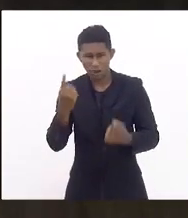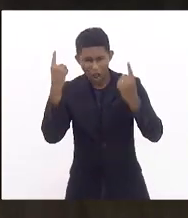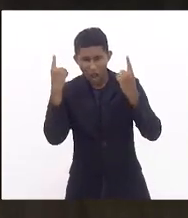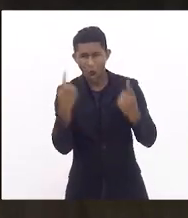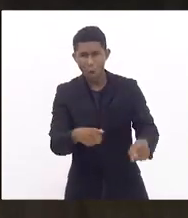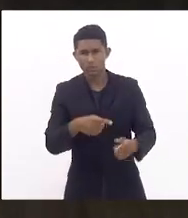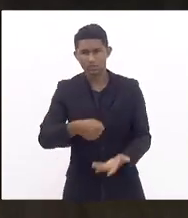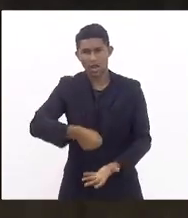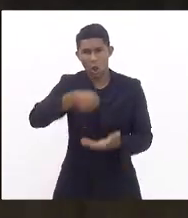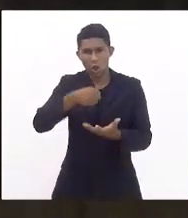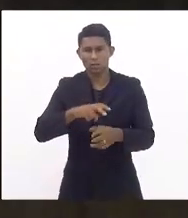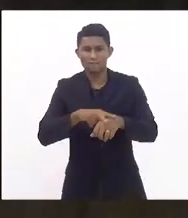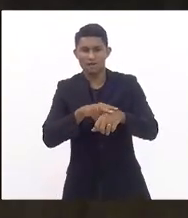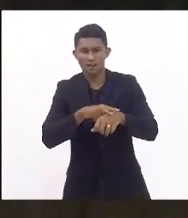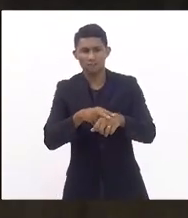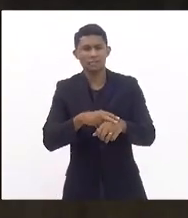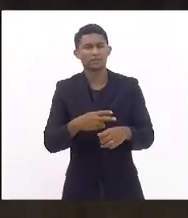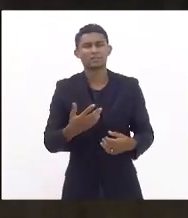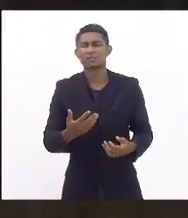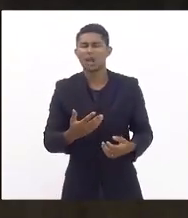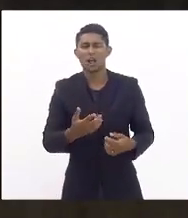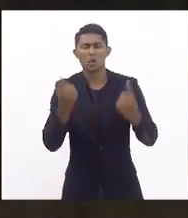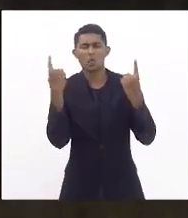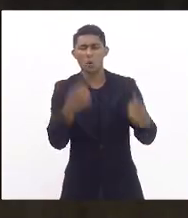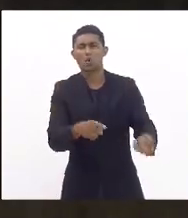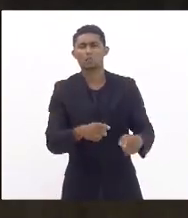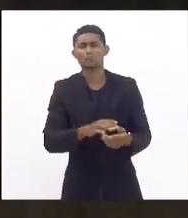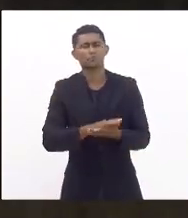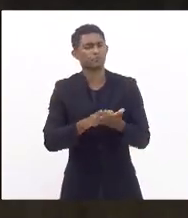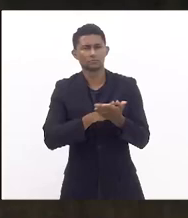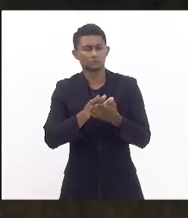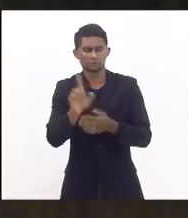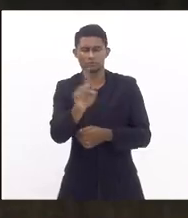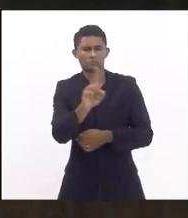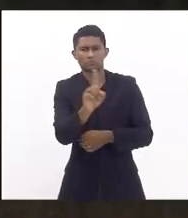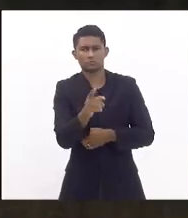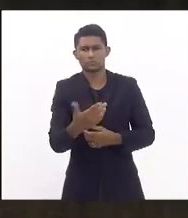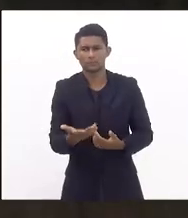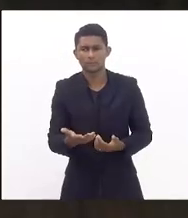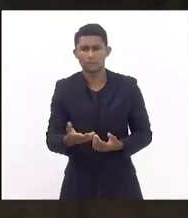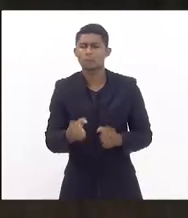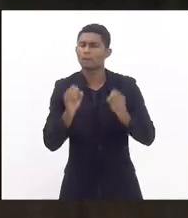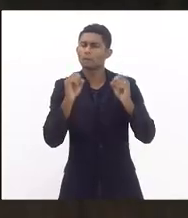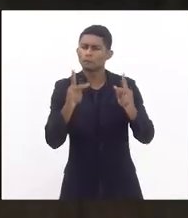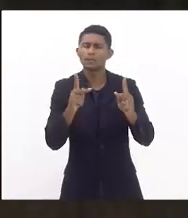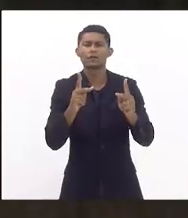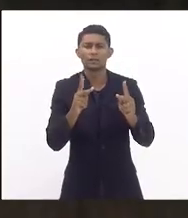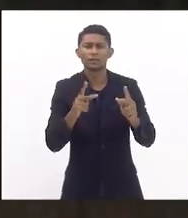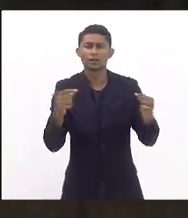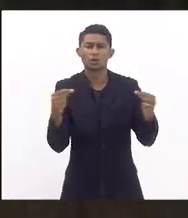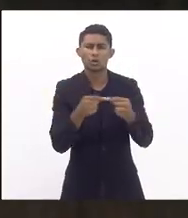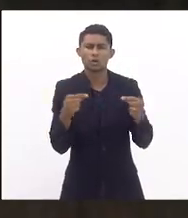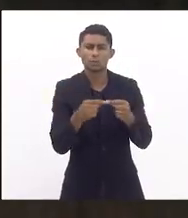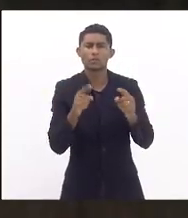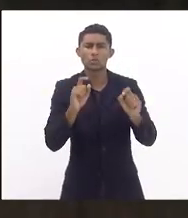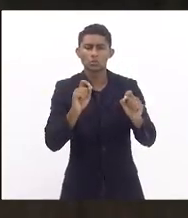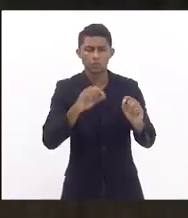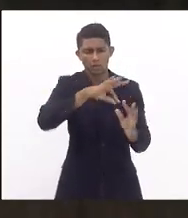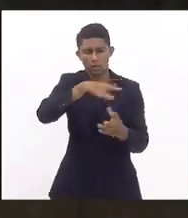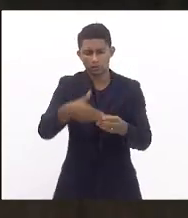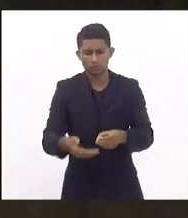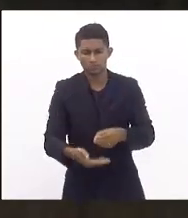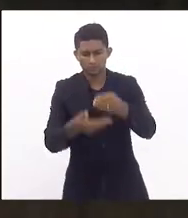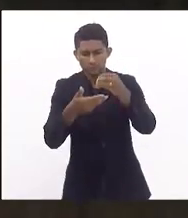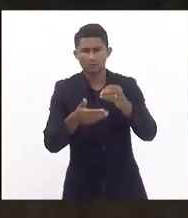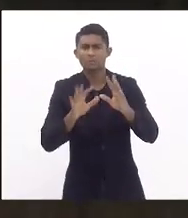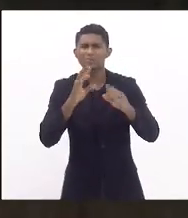sacola verde decente, que não é isso aqui, né? A sacola biodegradável. Nós somos contrários